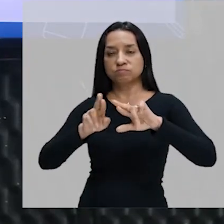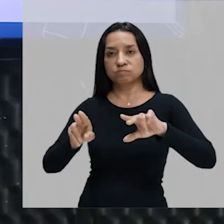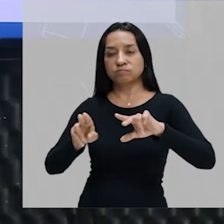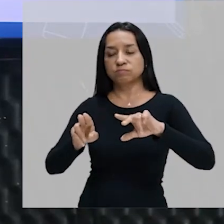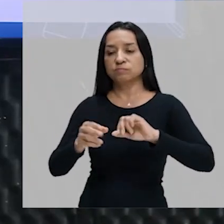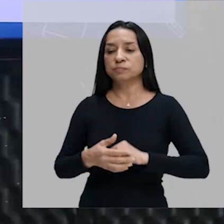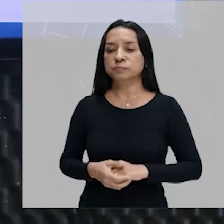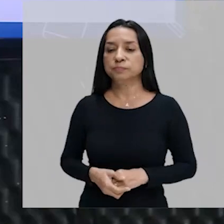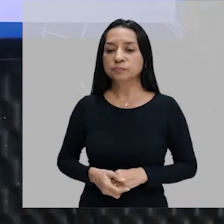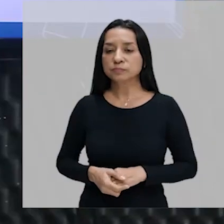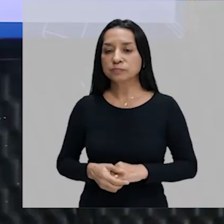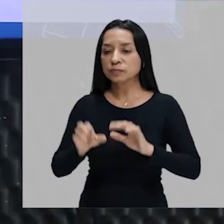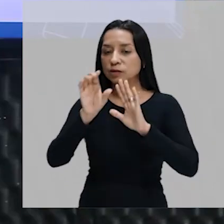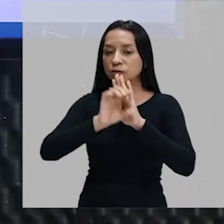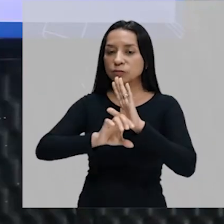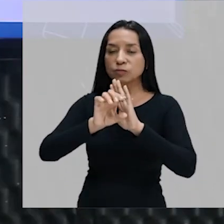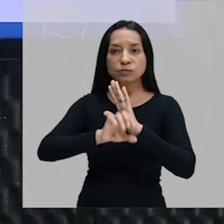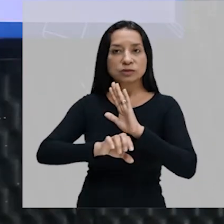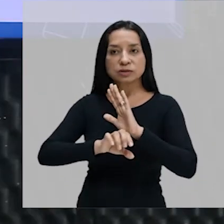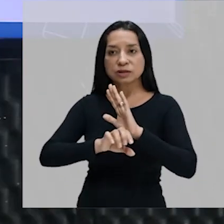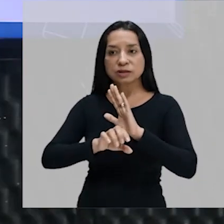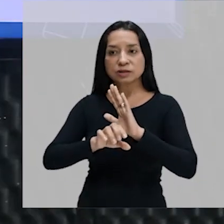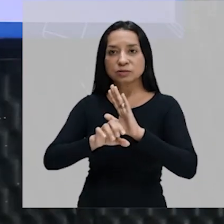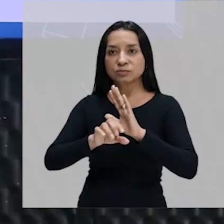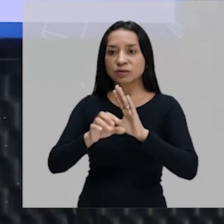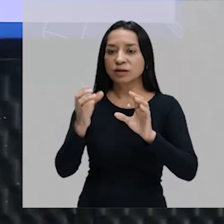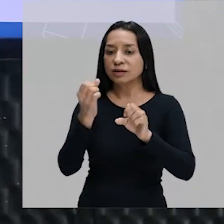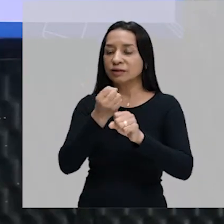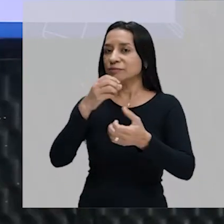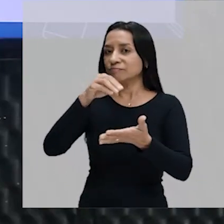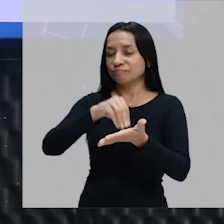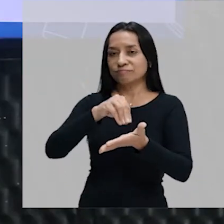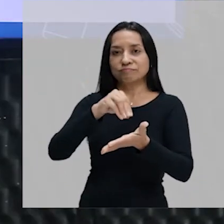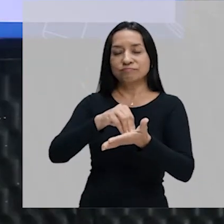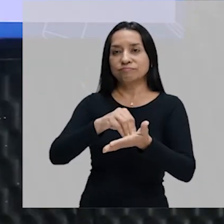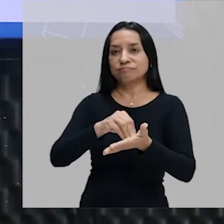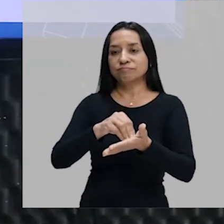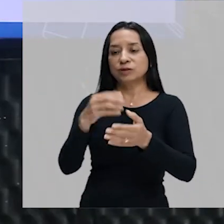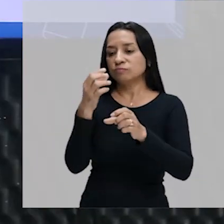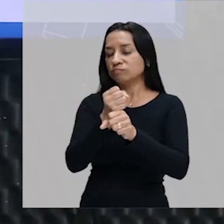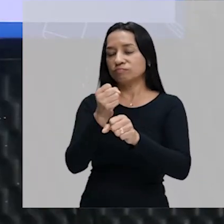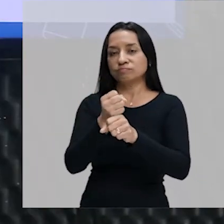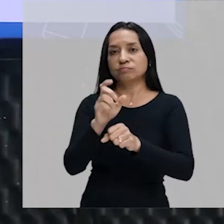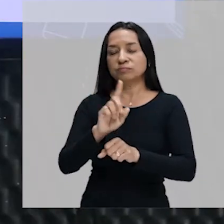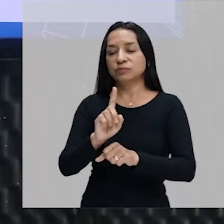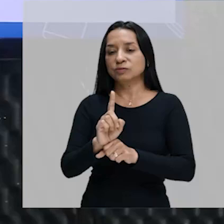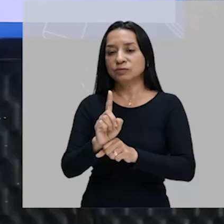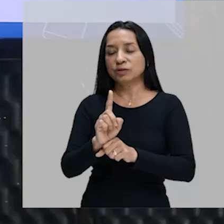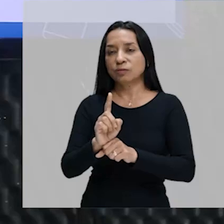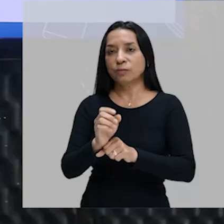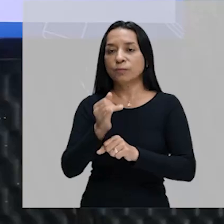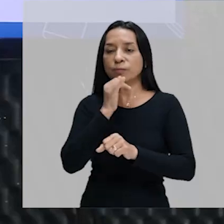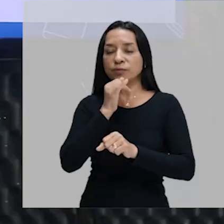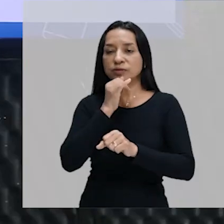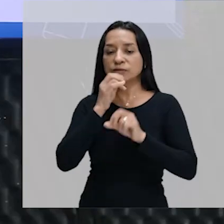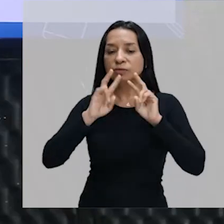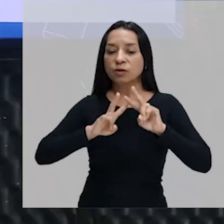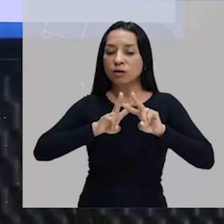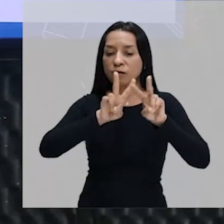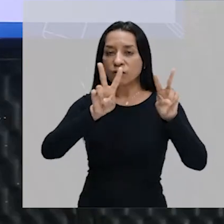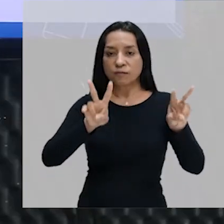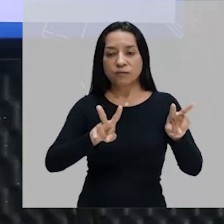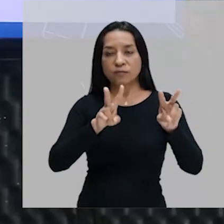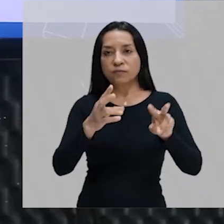Só que é um conceito não tão completo, porque, por exemplo, quando a gente olha para a espécie dos cachorros, a gente vê cachorro de